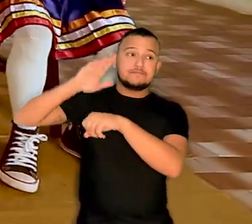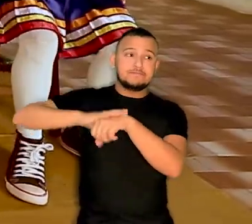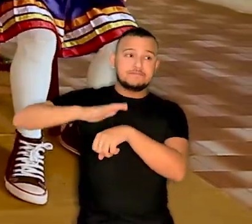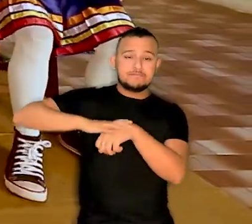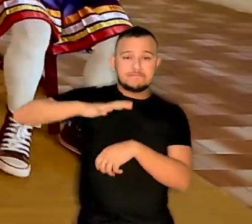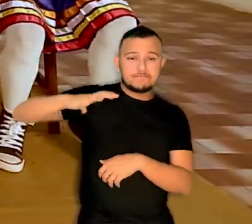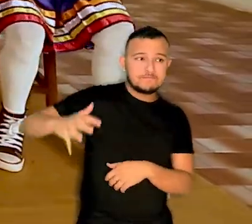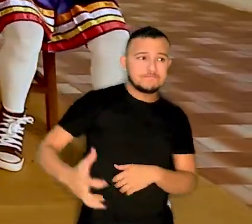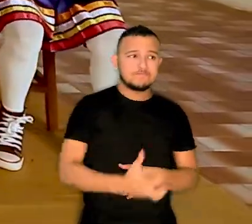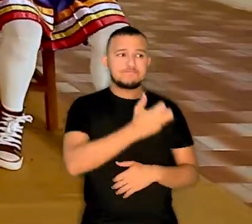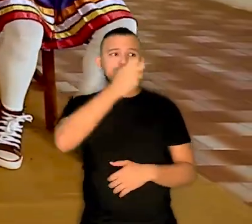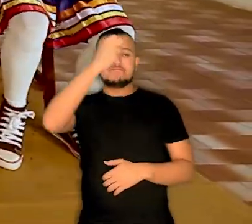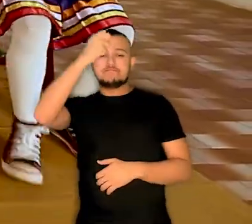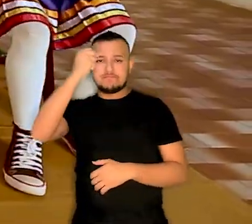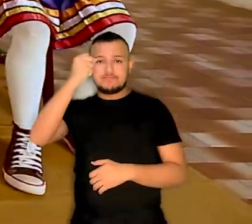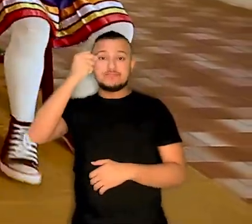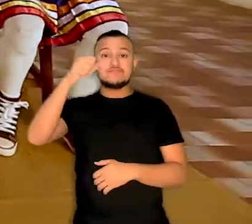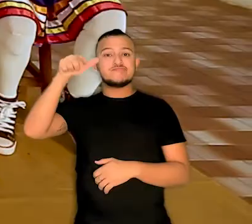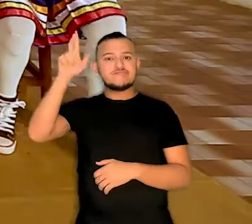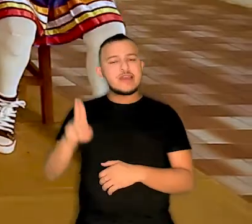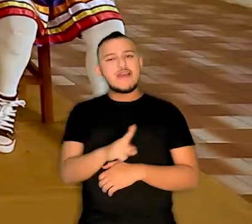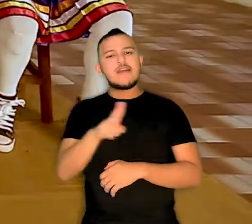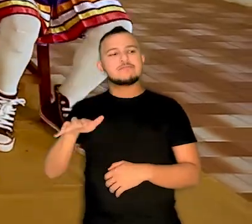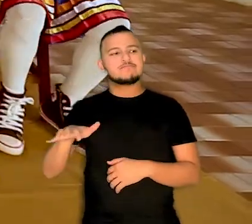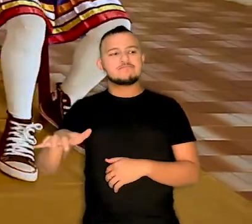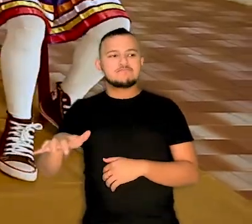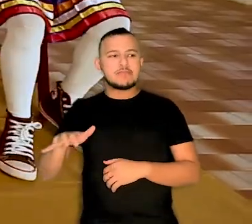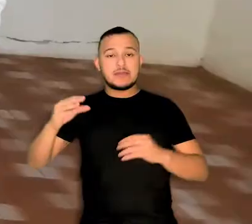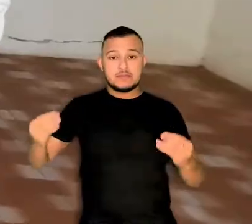Matriz, quando o padre diz uma missa cantada.